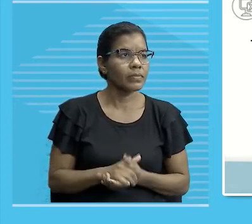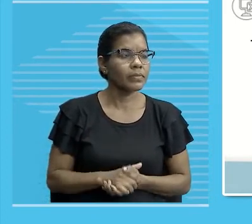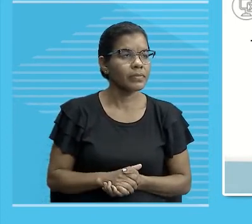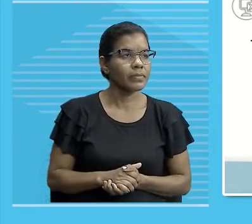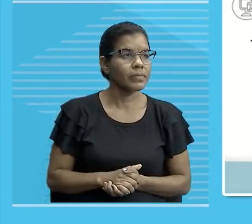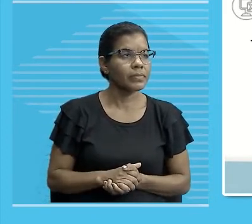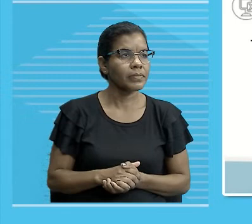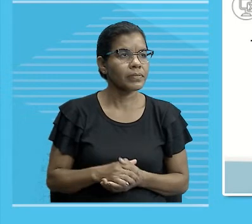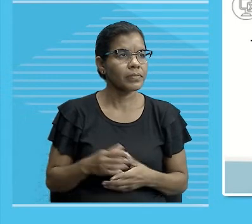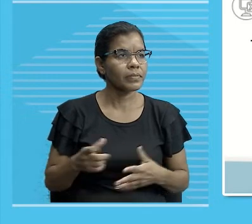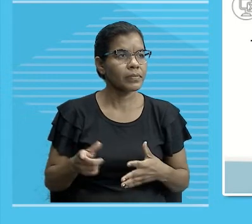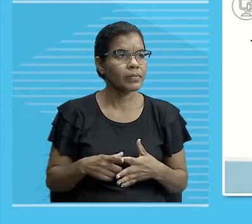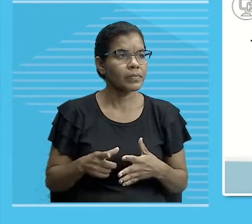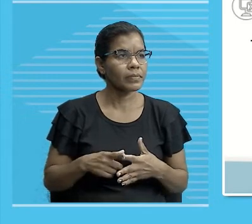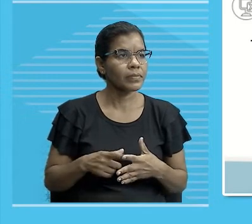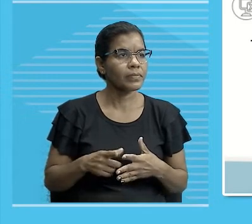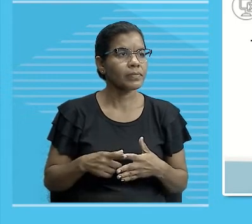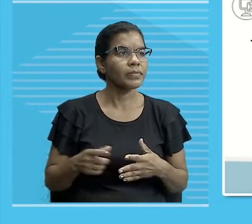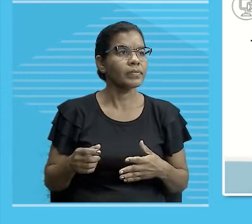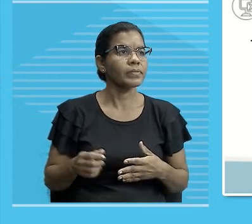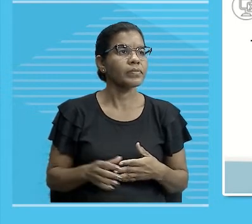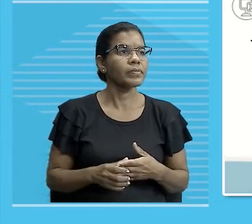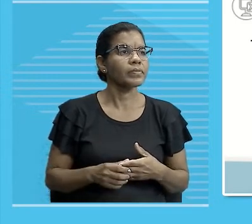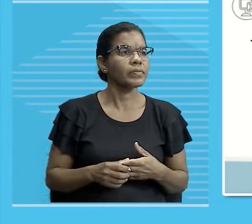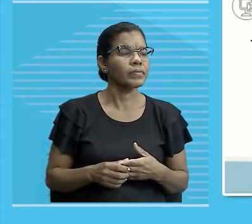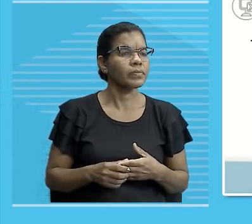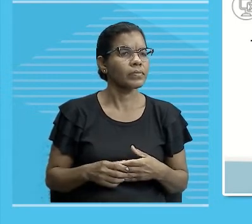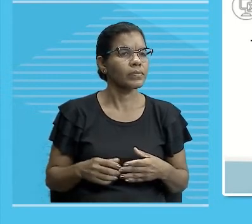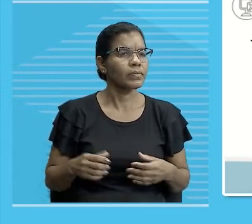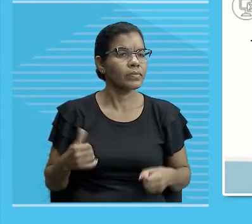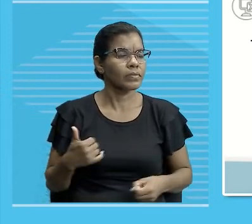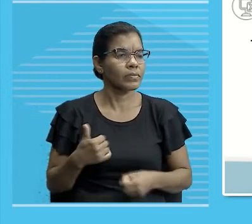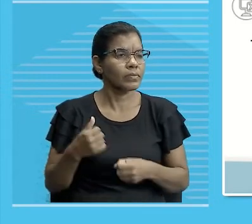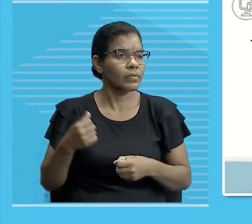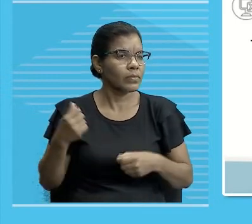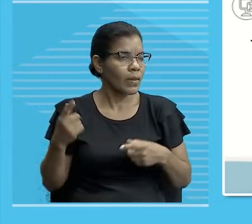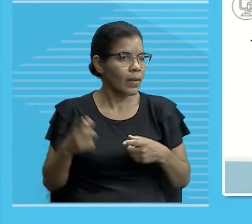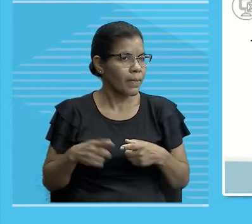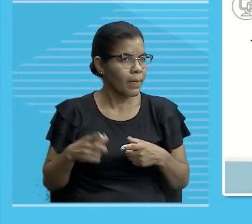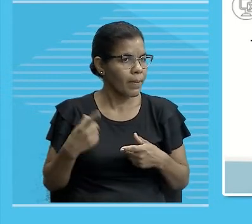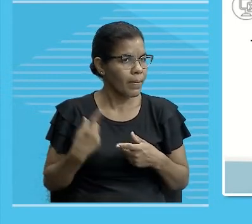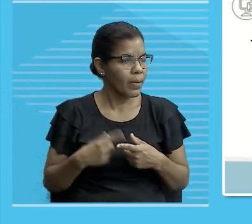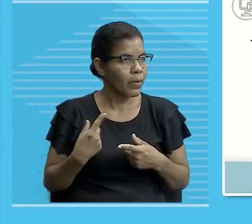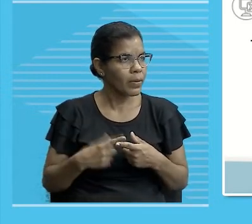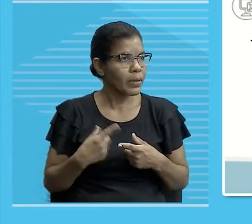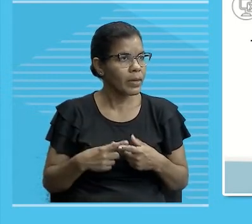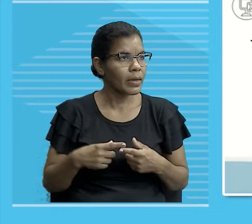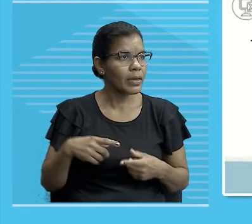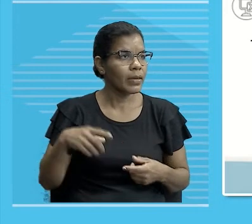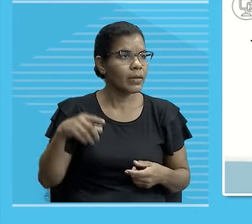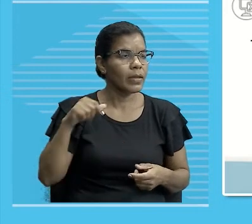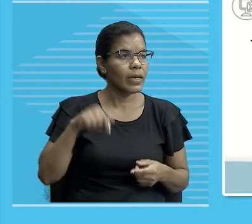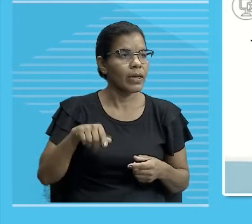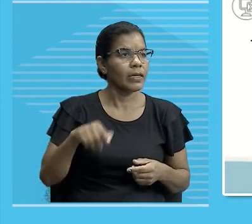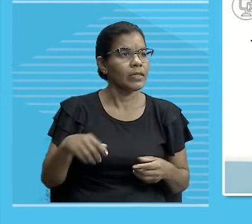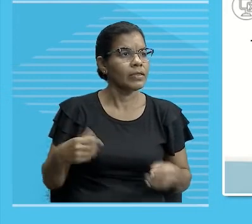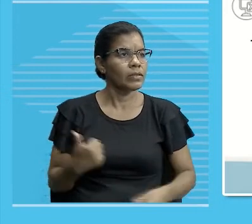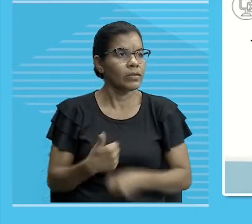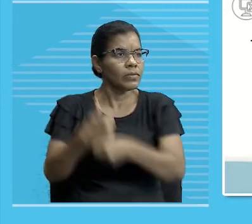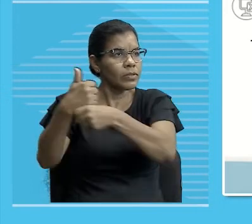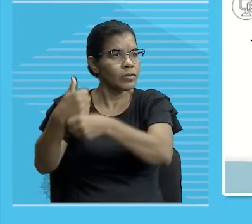benzodiazepínicos substituíram facilmente os barbitúricos? Eu disse na nossa aula de hoje, se você quiser voltar aí pelo YouTube, você pode